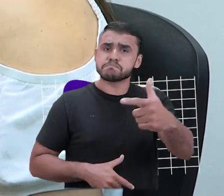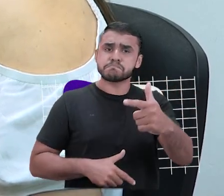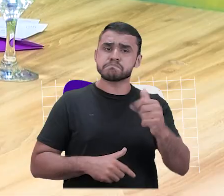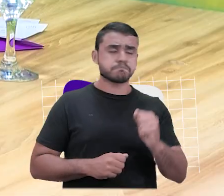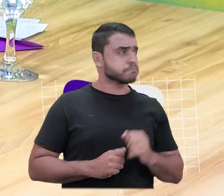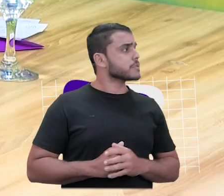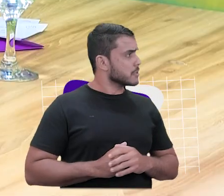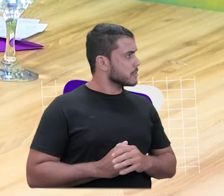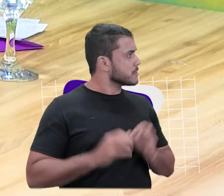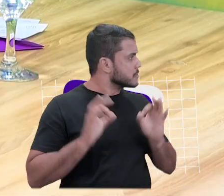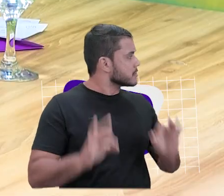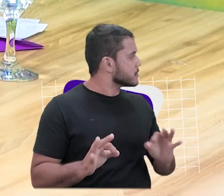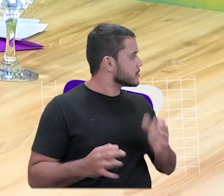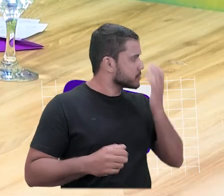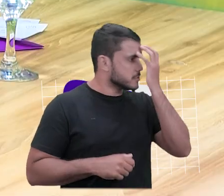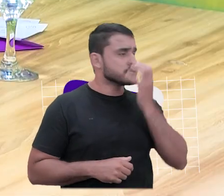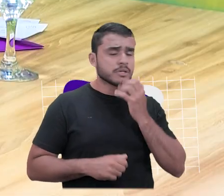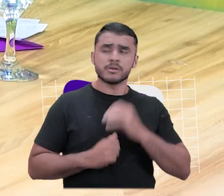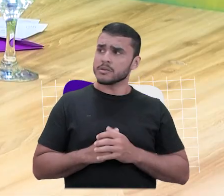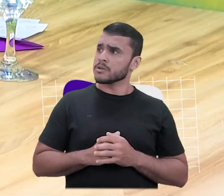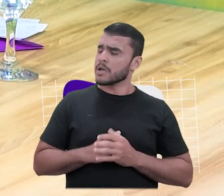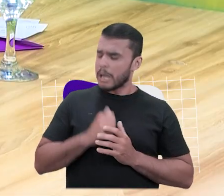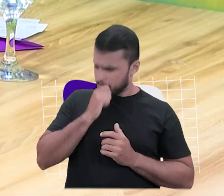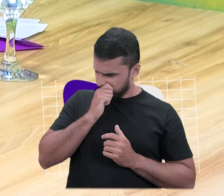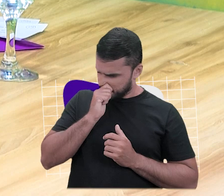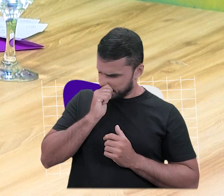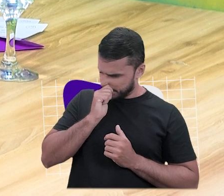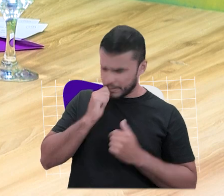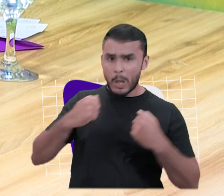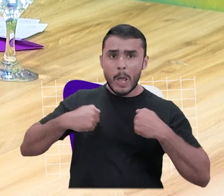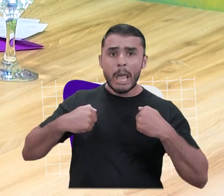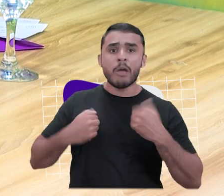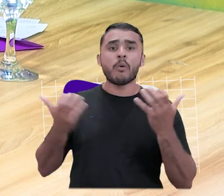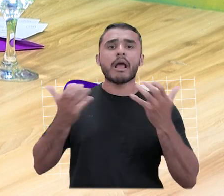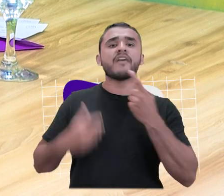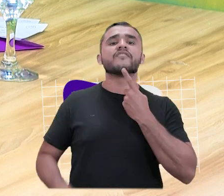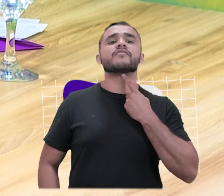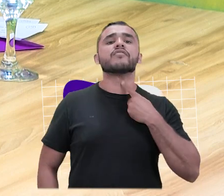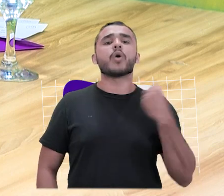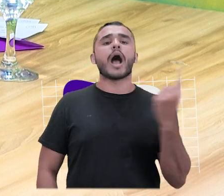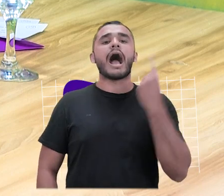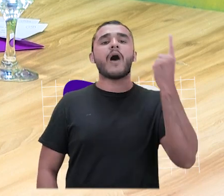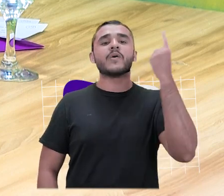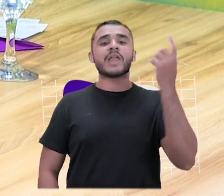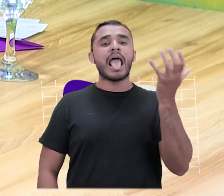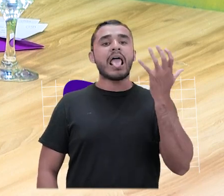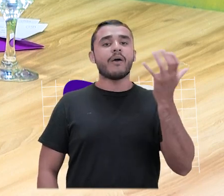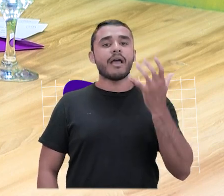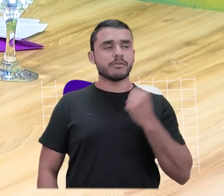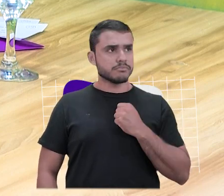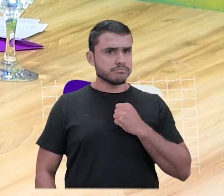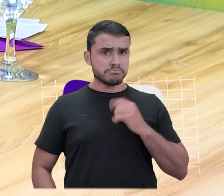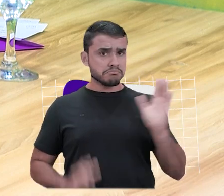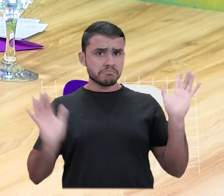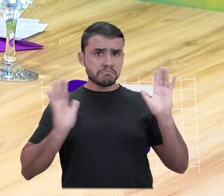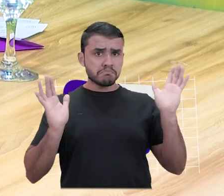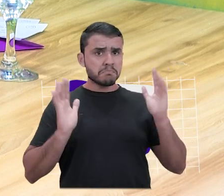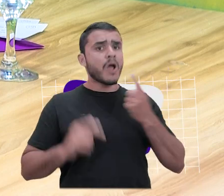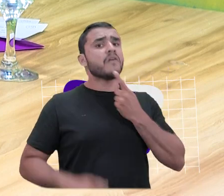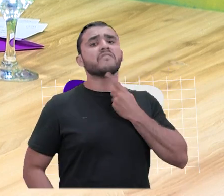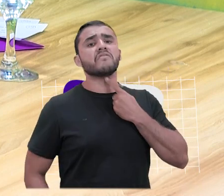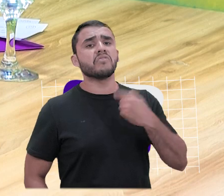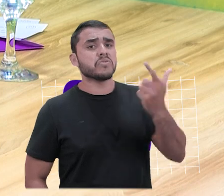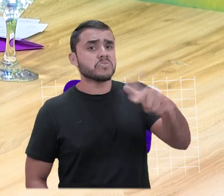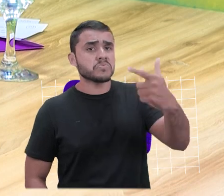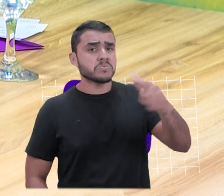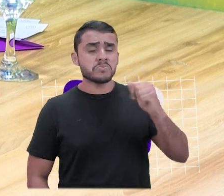acredita? Perguntou pra mim assim, e tu não quer ser grande não? Não sei que eu nunca fui. Como é que eu vou faz falta, saber? de repente assim, não faz